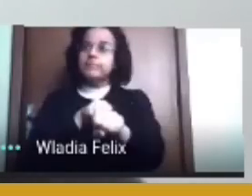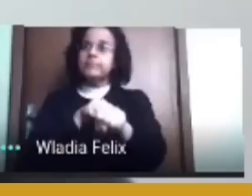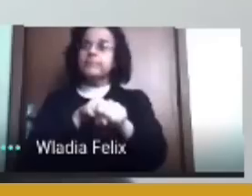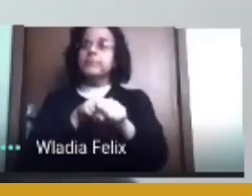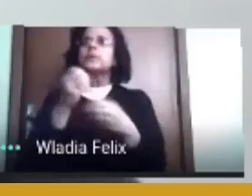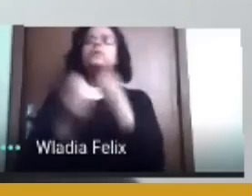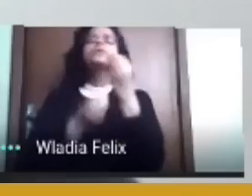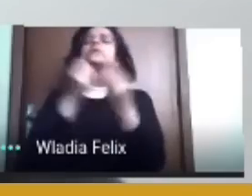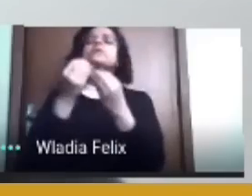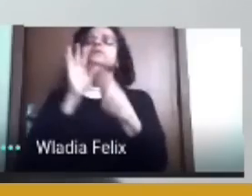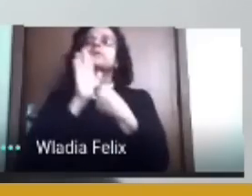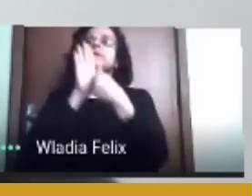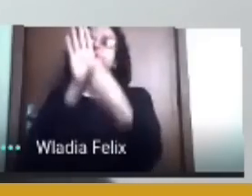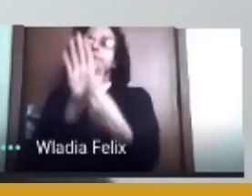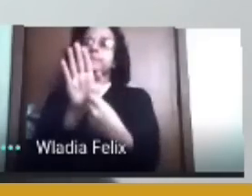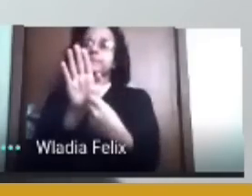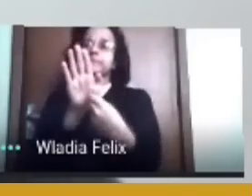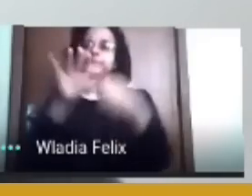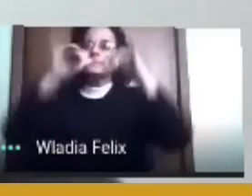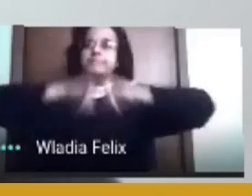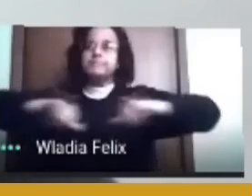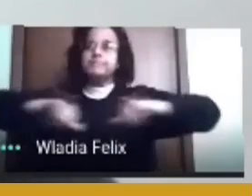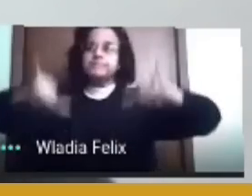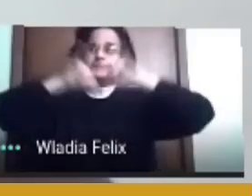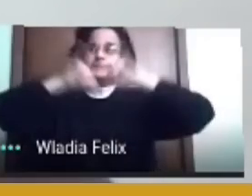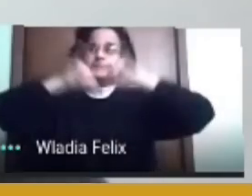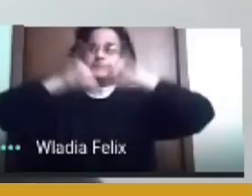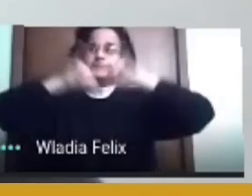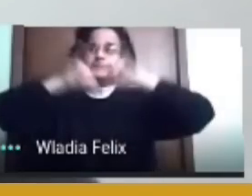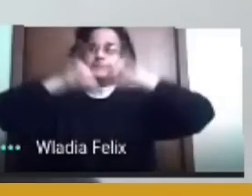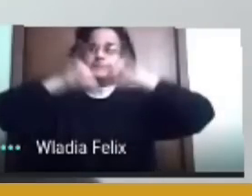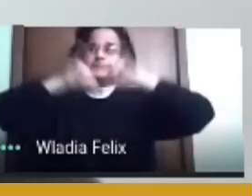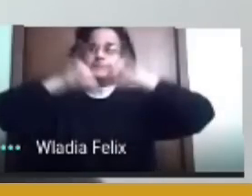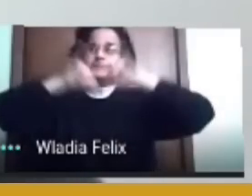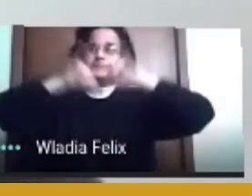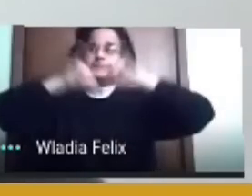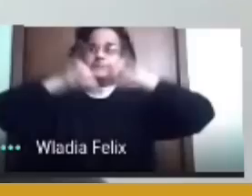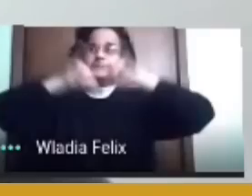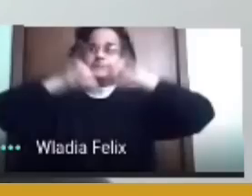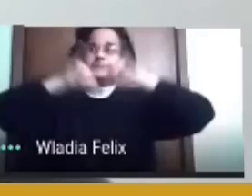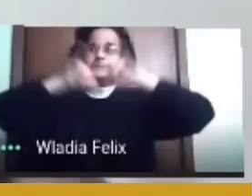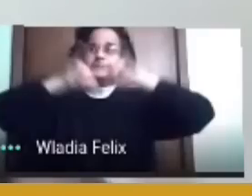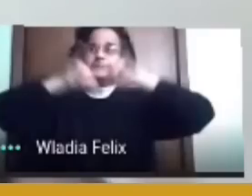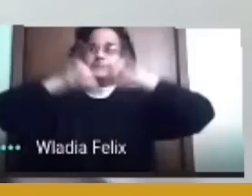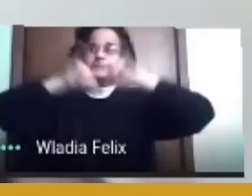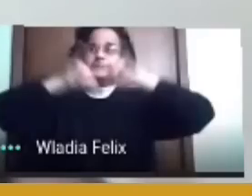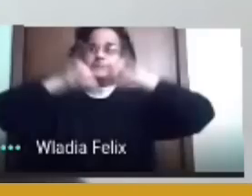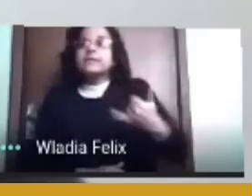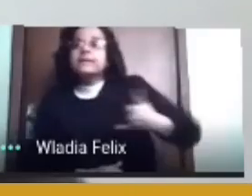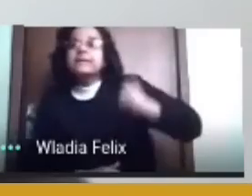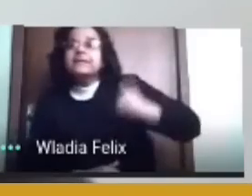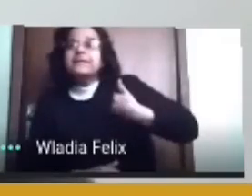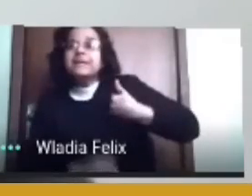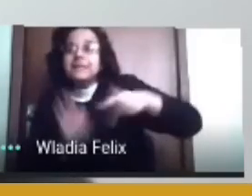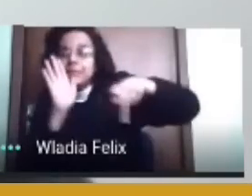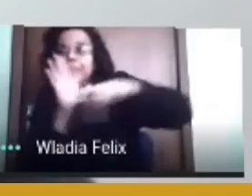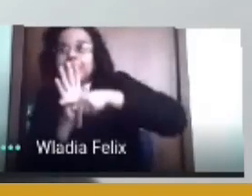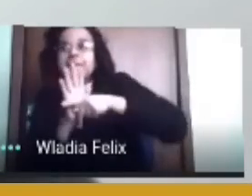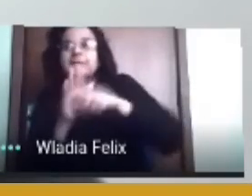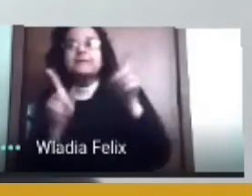apresento para vocês? Que não há faixa etária. Não é a vítima que pede, não